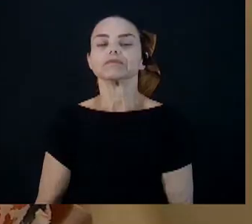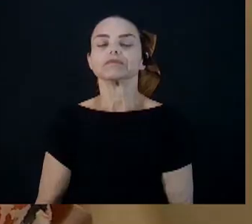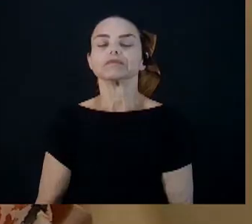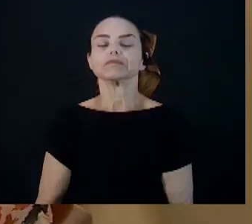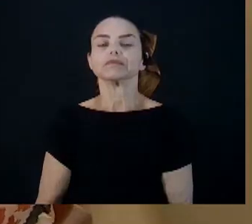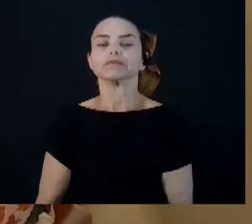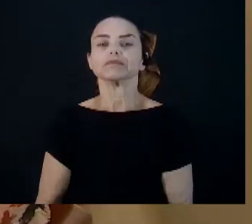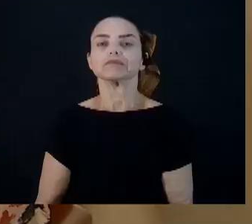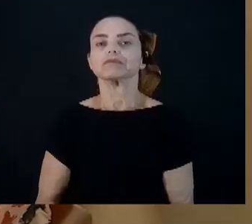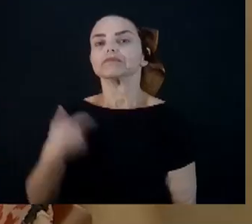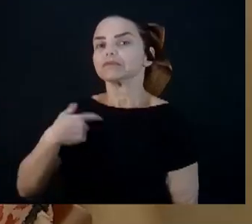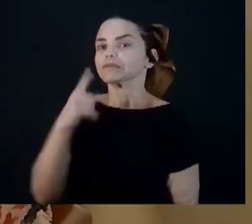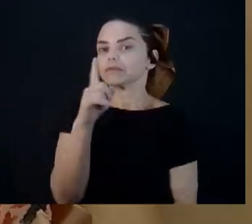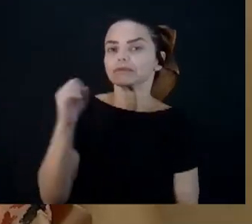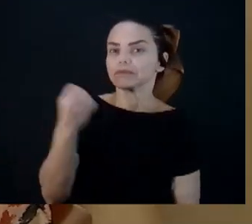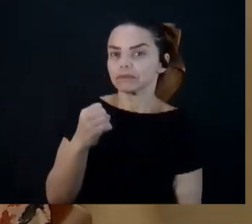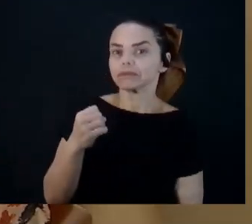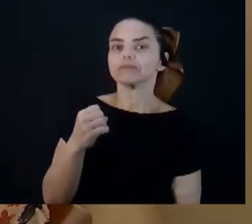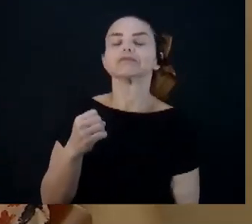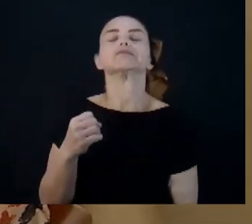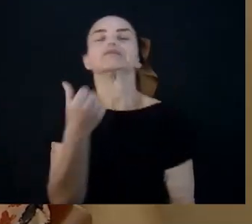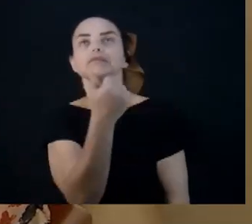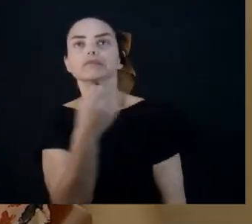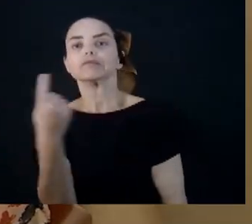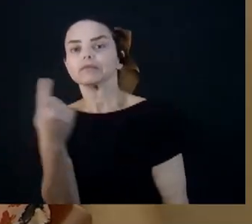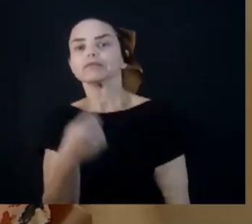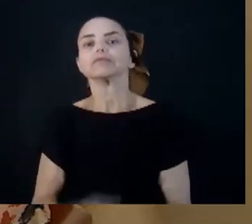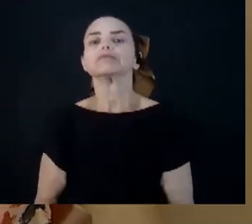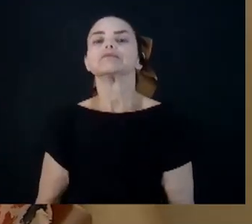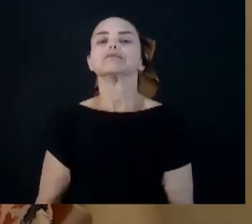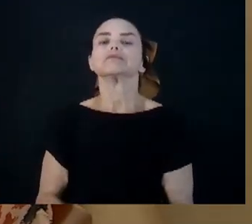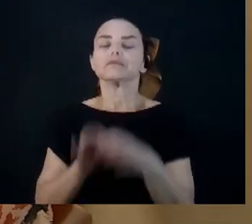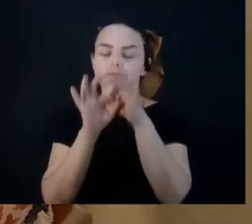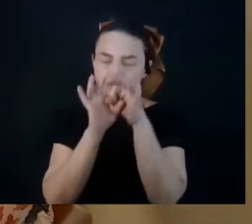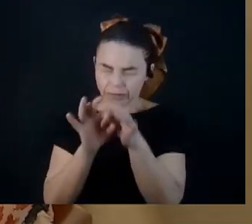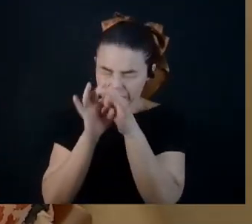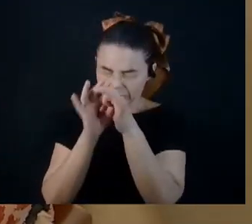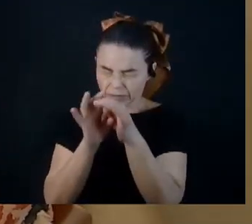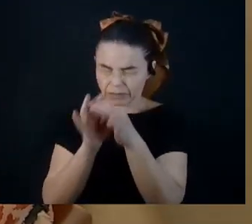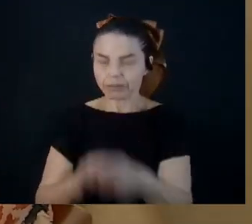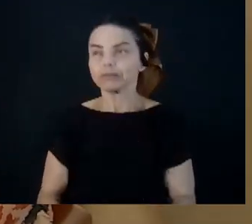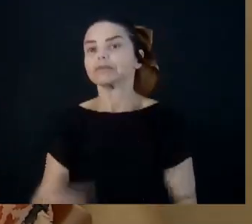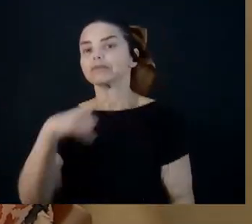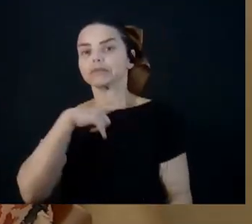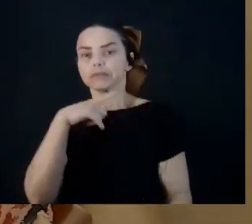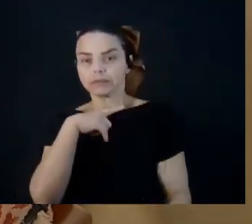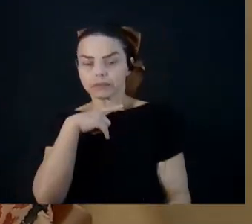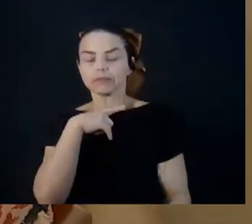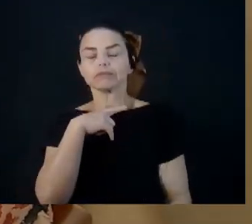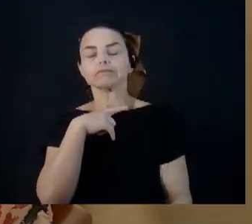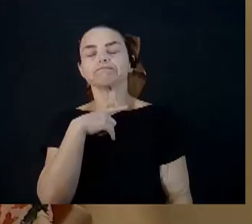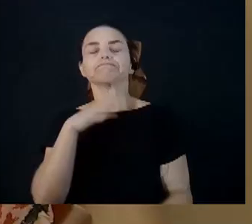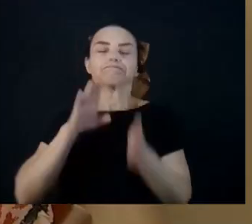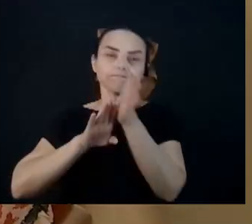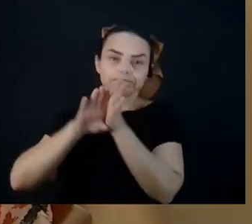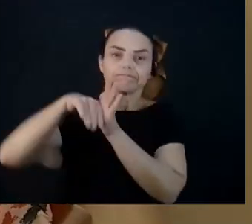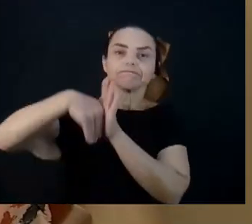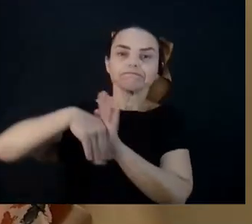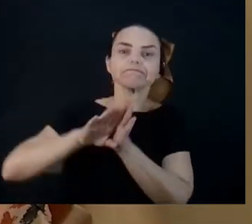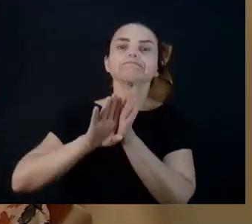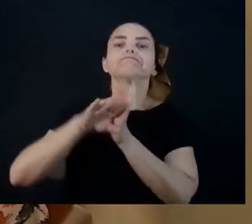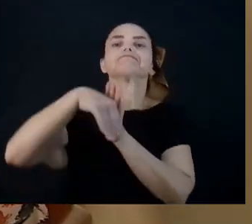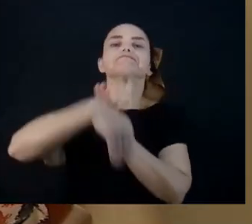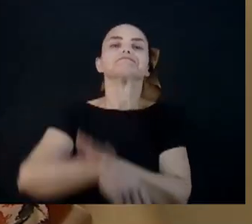Desde 1861, que foi a unificação, ela teve muitos altos e baixos. O